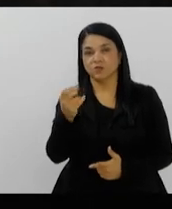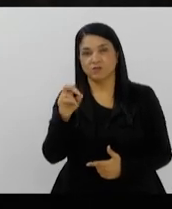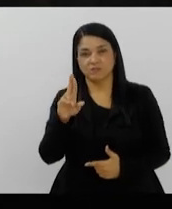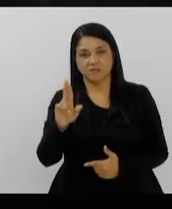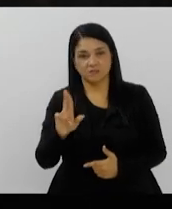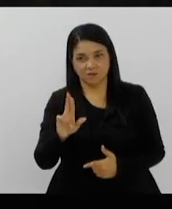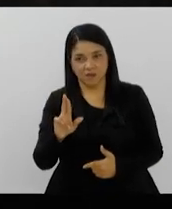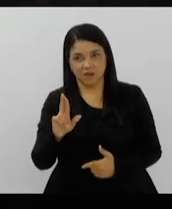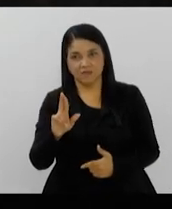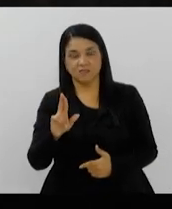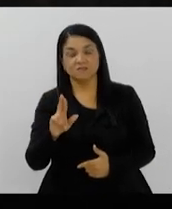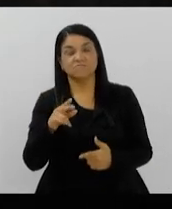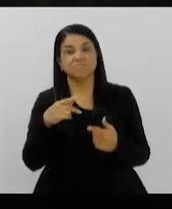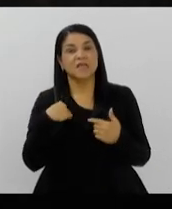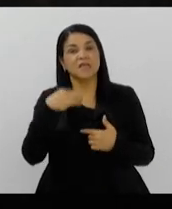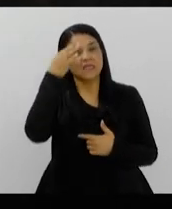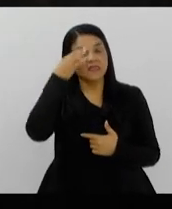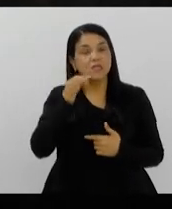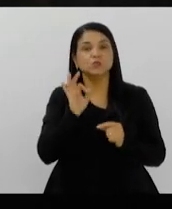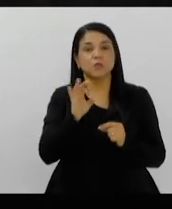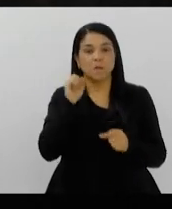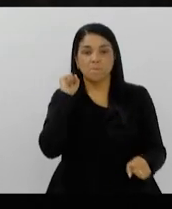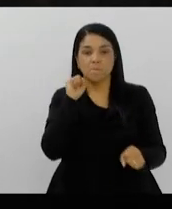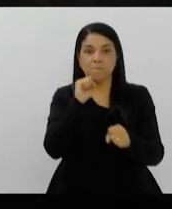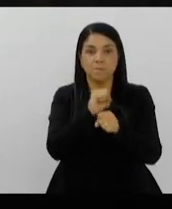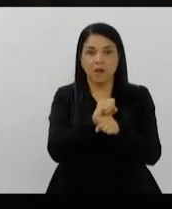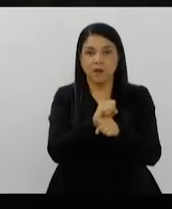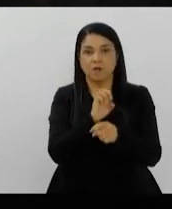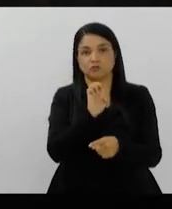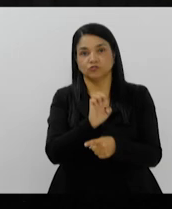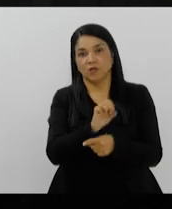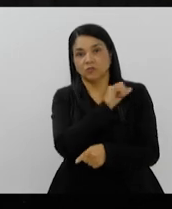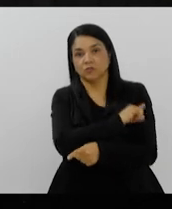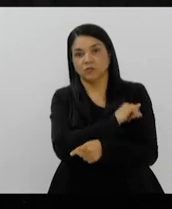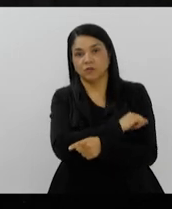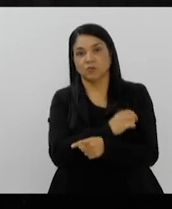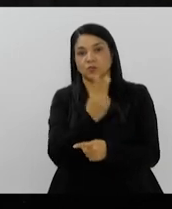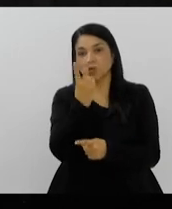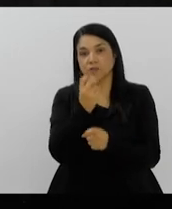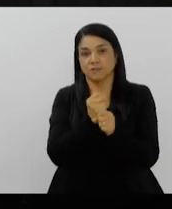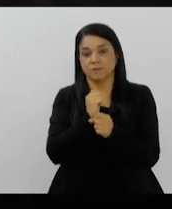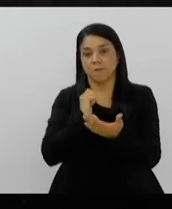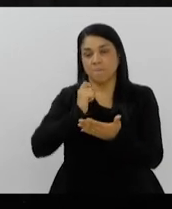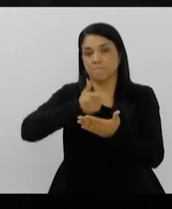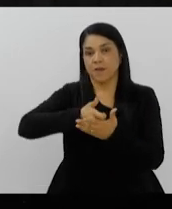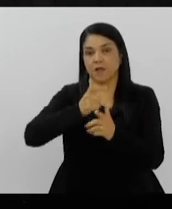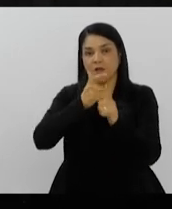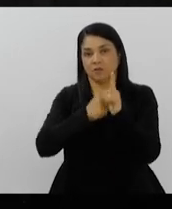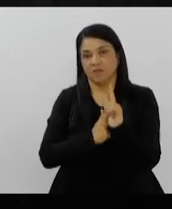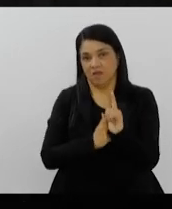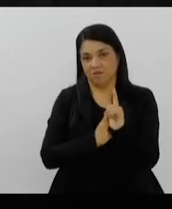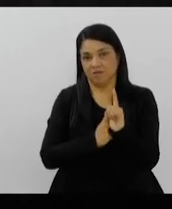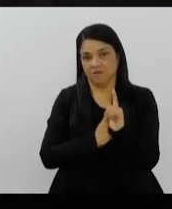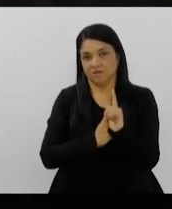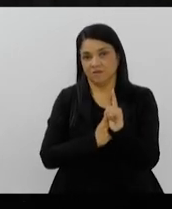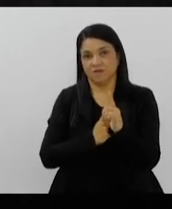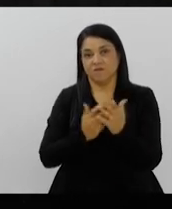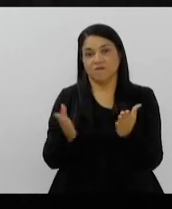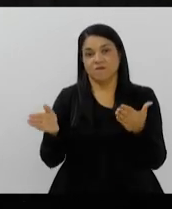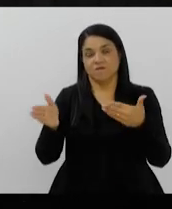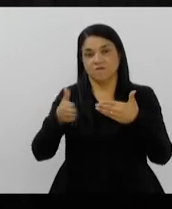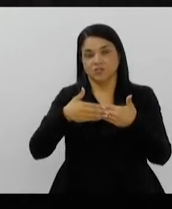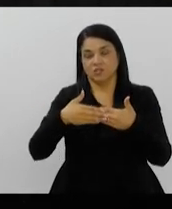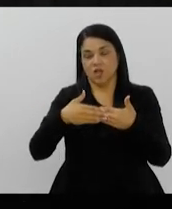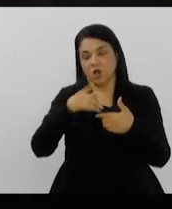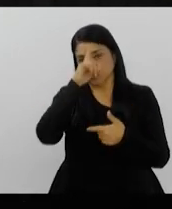entende que vai ser necessário parar o estado por 2 anos só para pagar o que deve. Então, teria que fechar hospitais